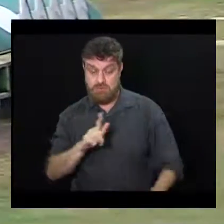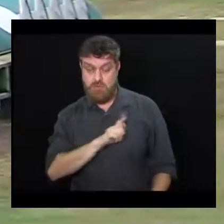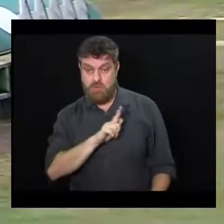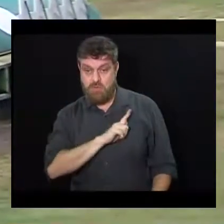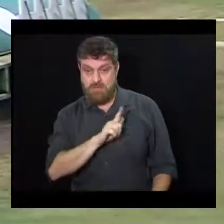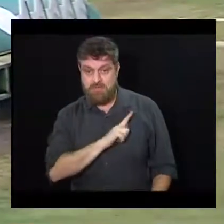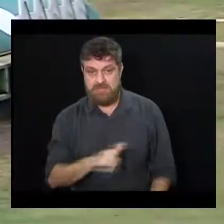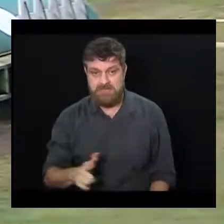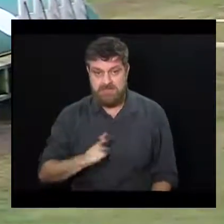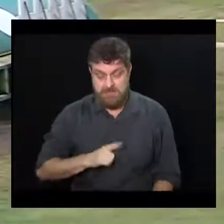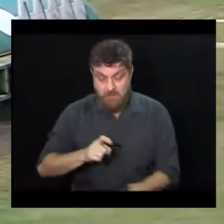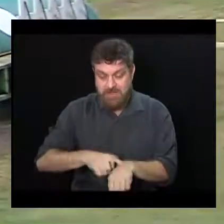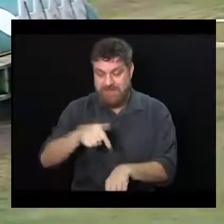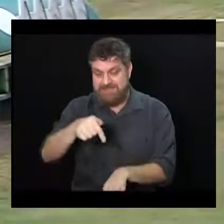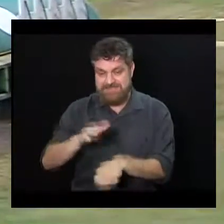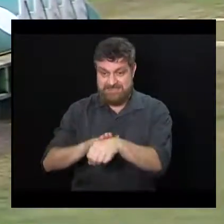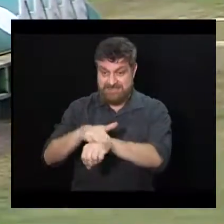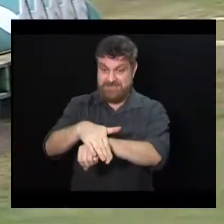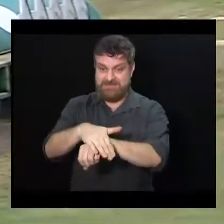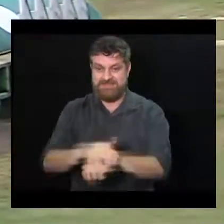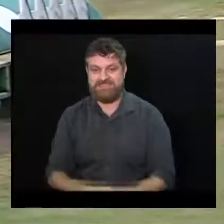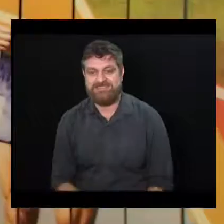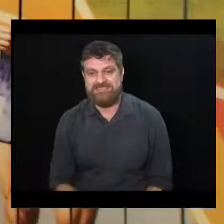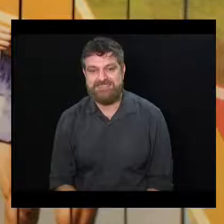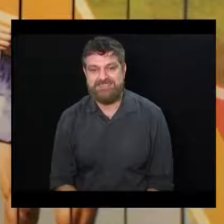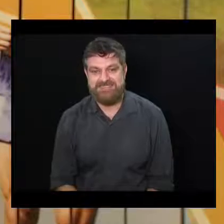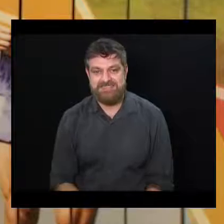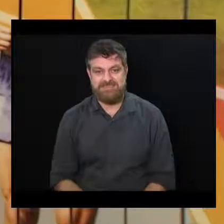jogo começa às 7 horas da noite. Viviane.